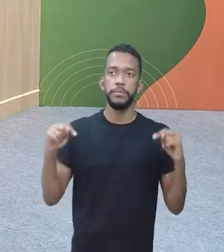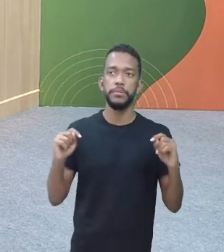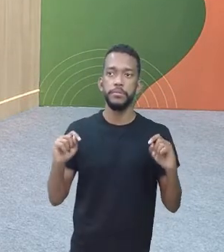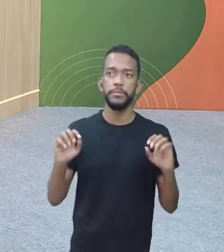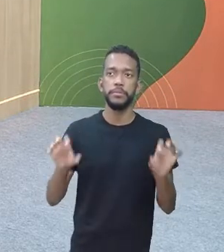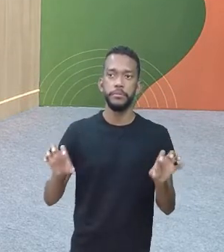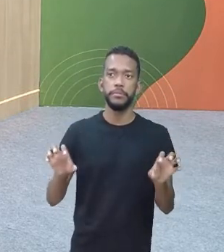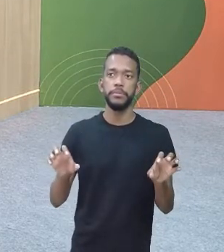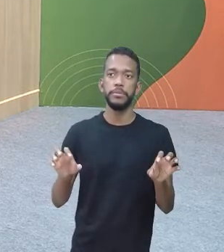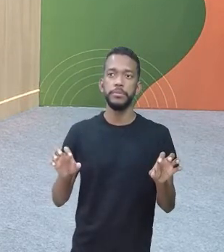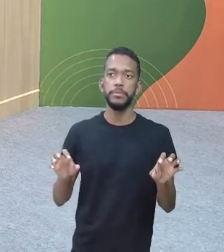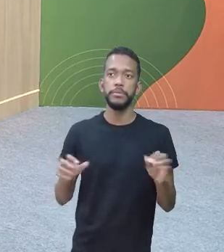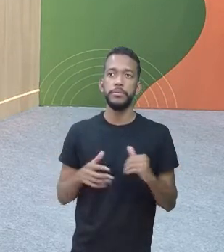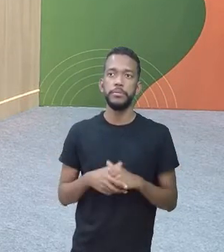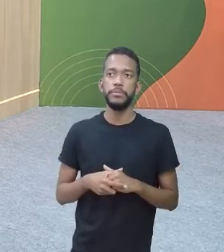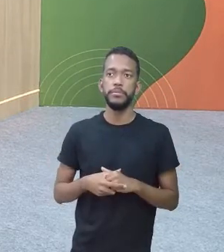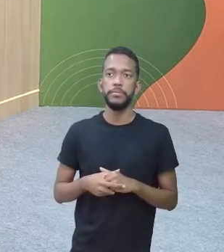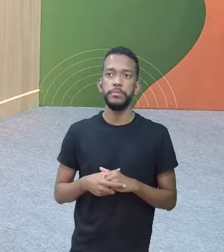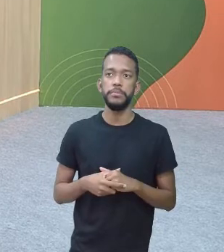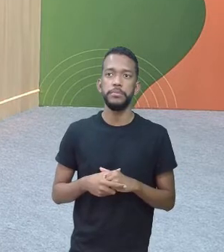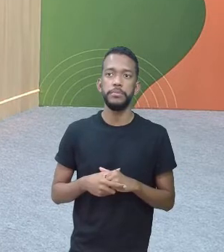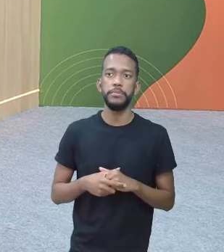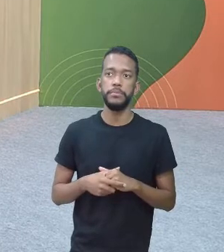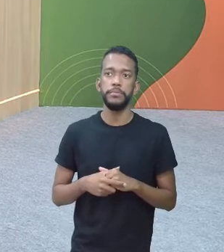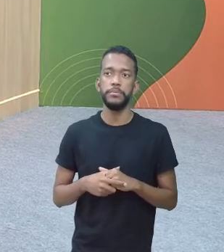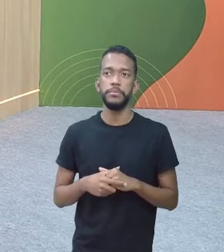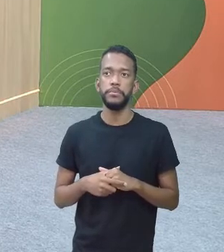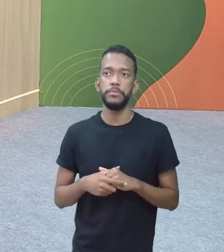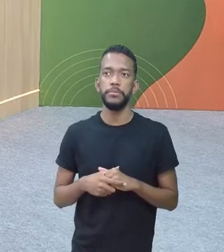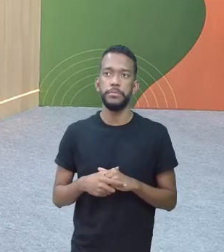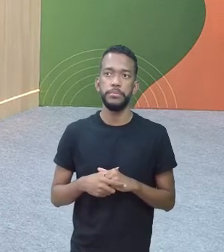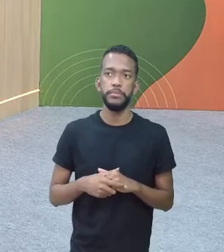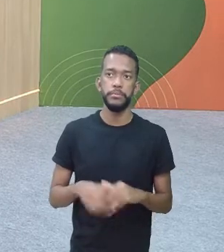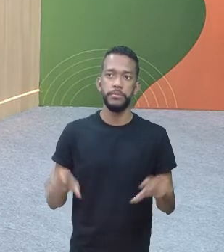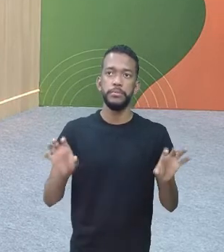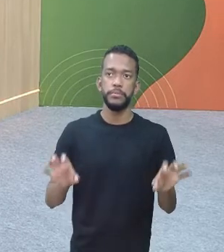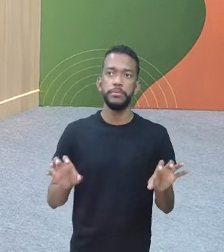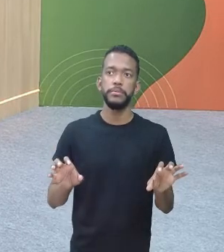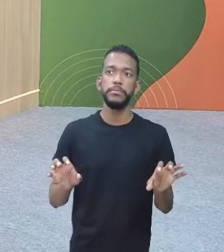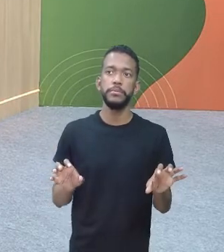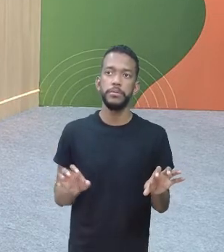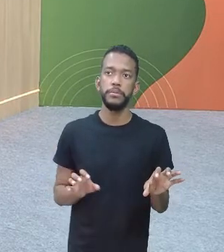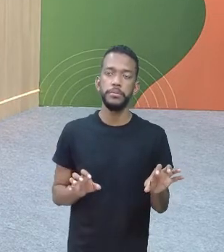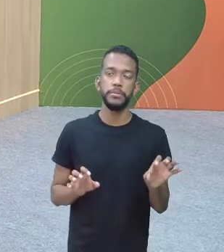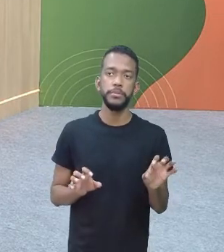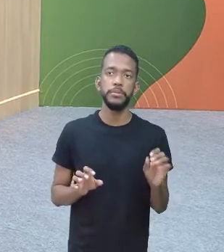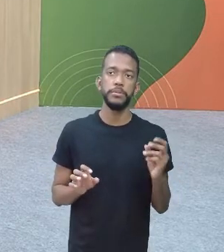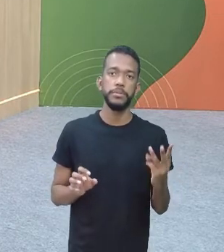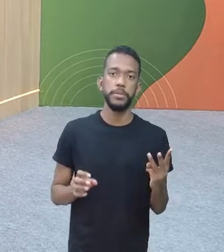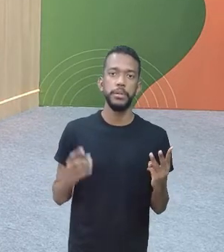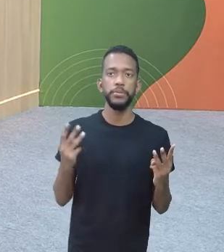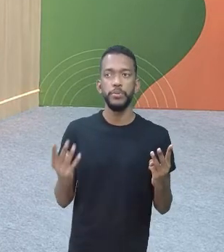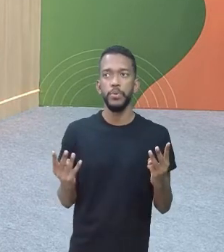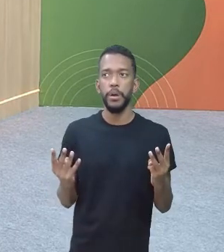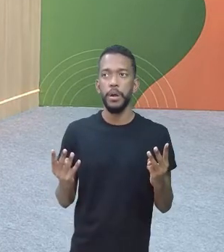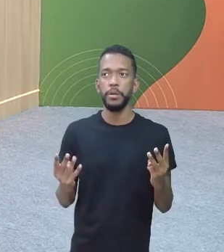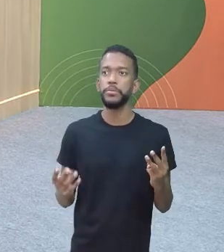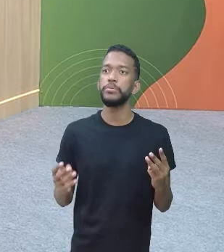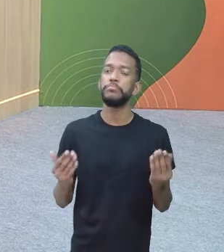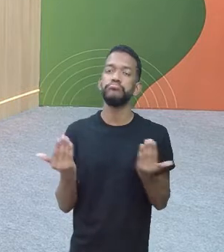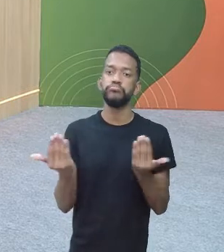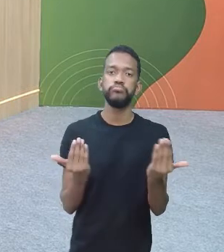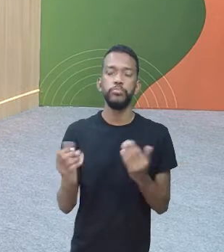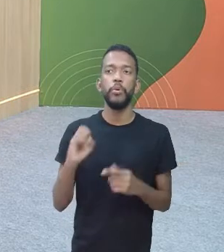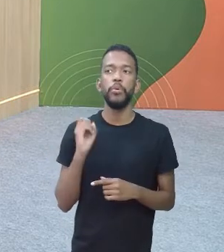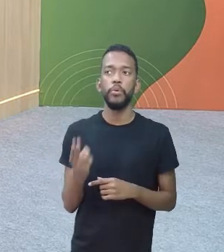fiquem idênticos, e aí a gente utiliza essa ideia. Para isso, a gente pode trabalhar com a fração equivalente, ou a gente